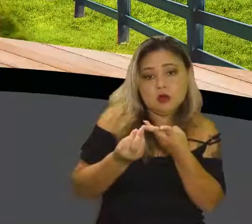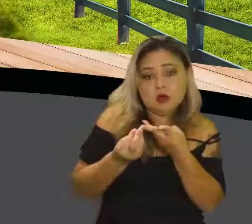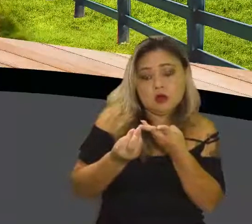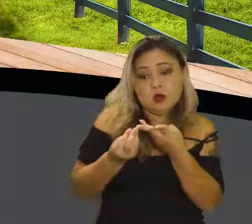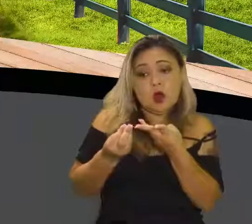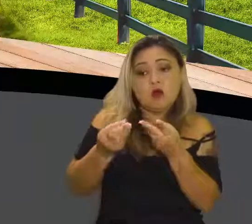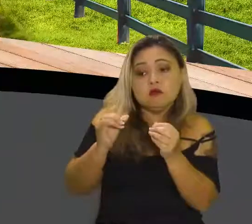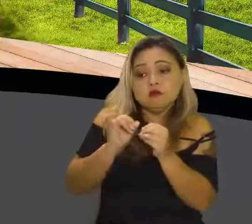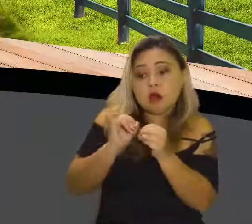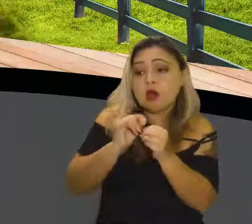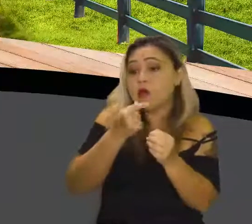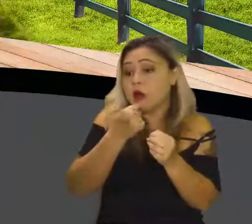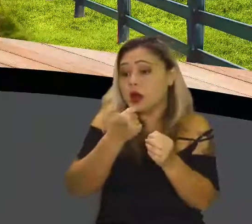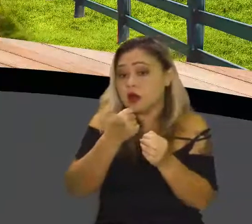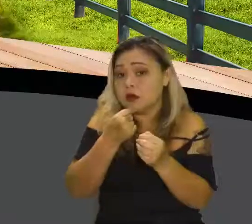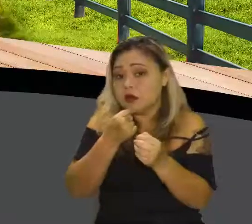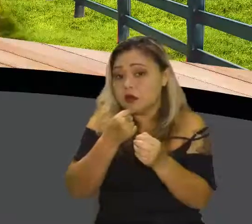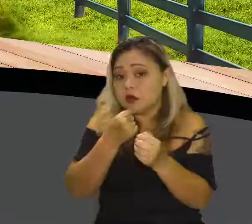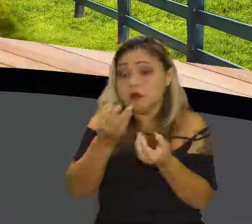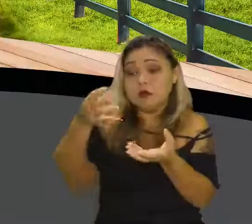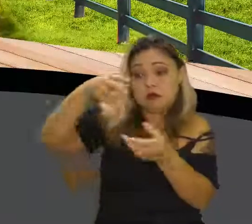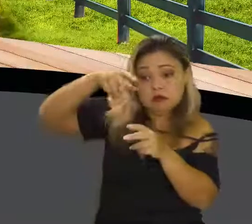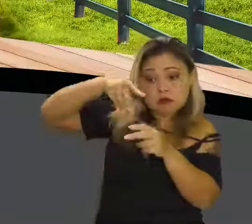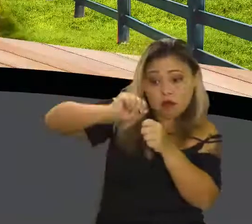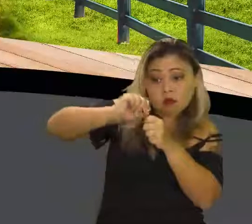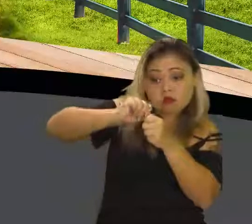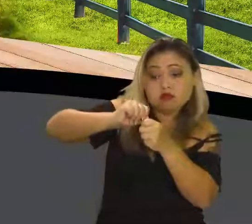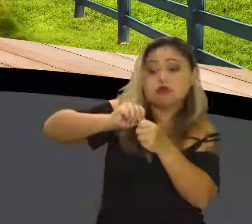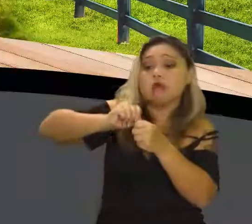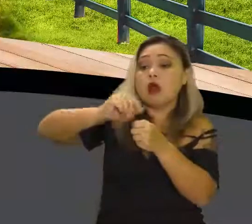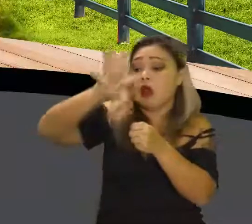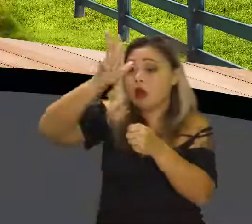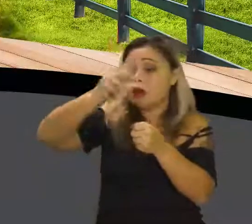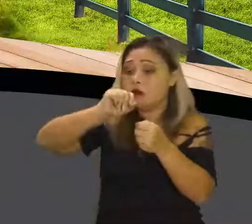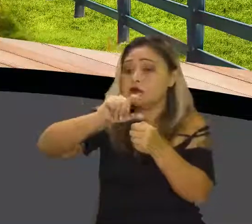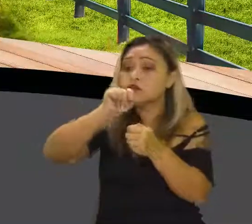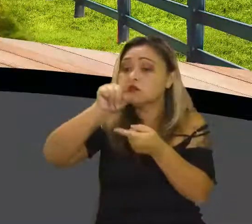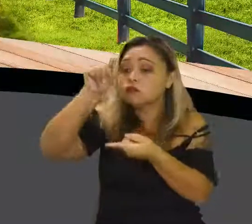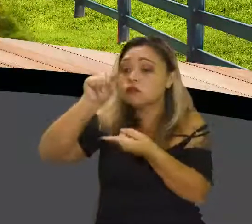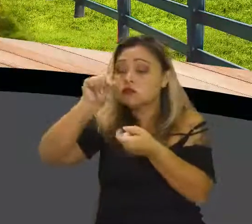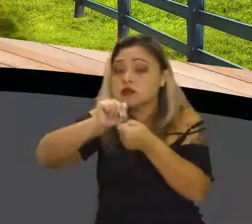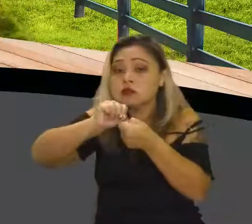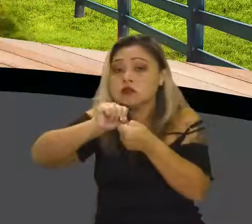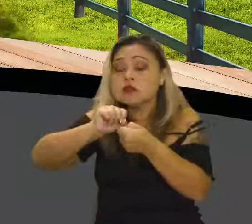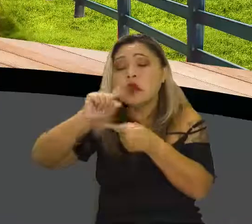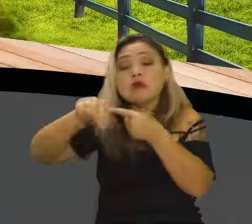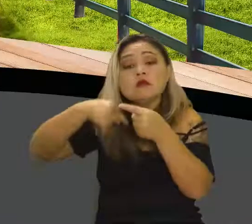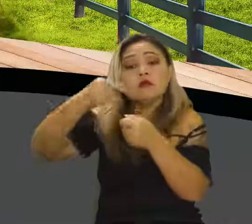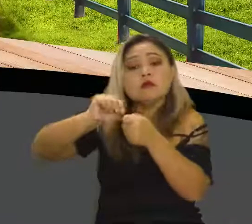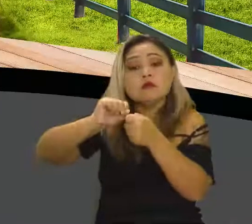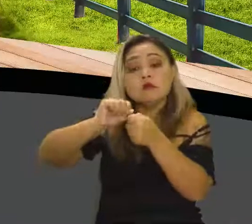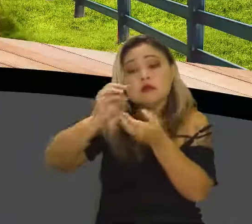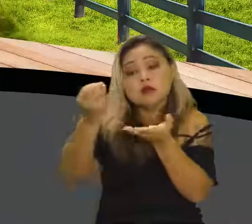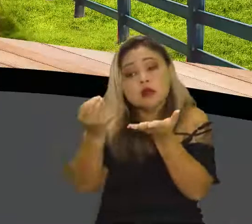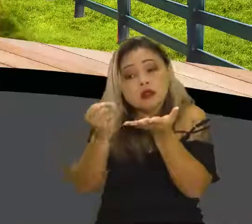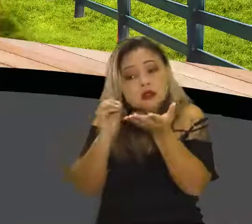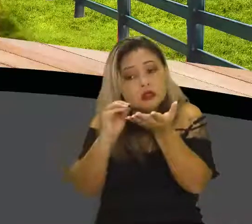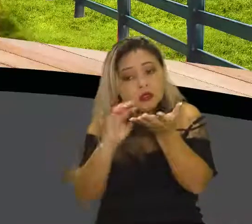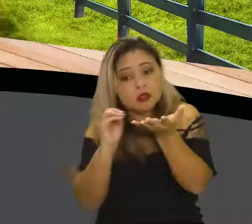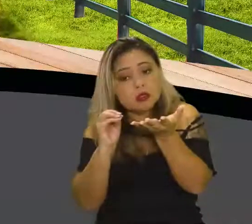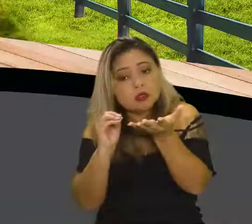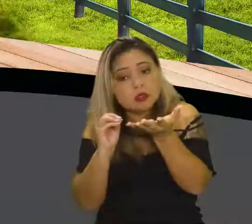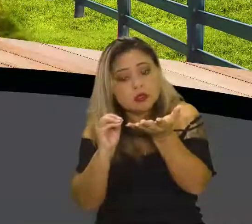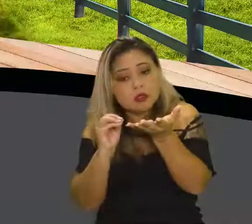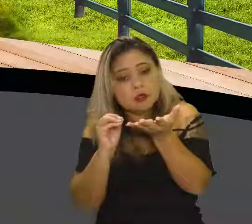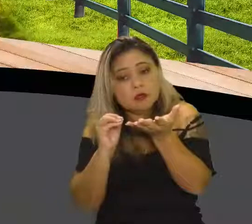intercurso sexual do macho, monta para o macho acasalar com ela, quanto para você começar a introduzir